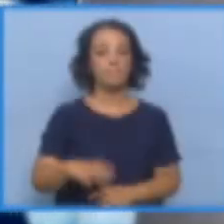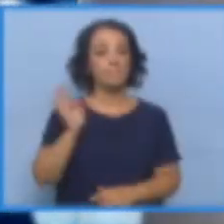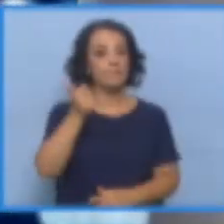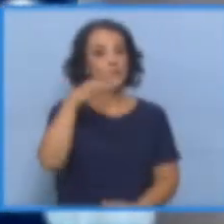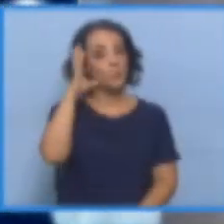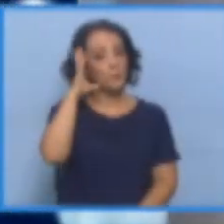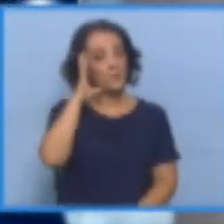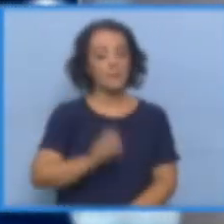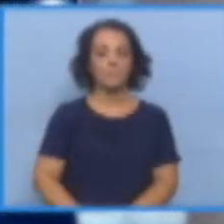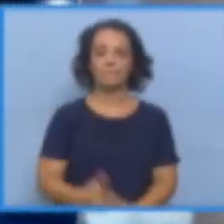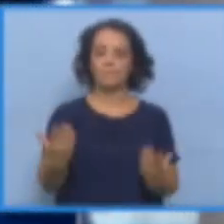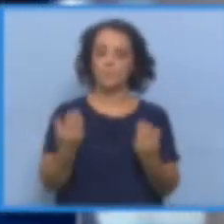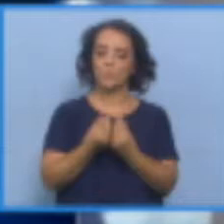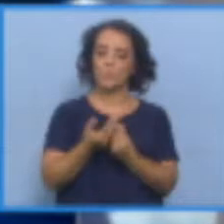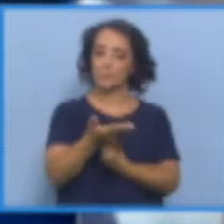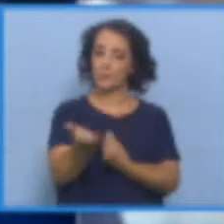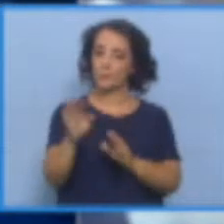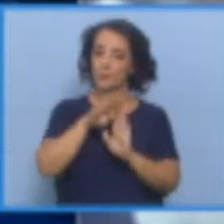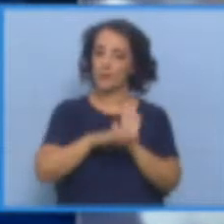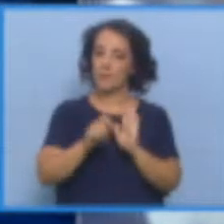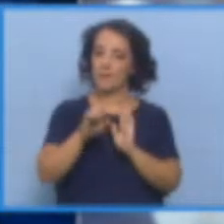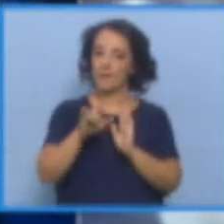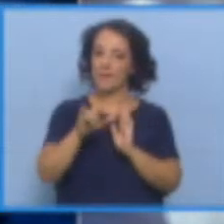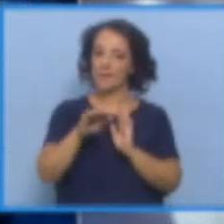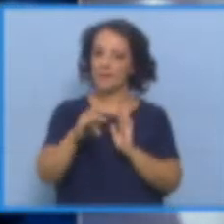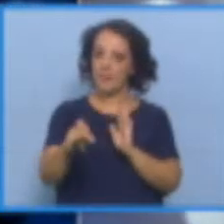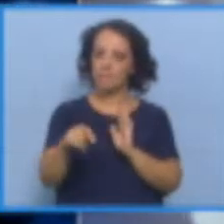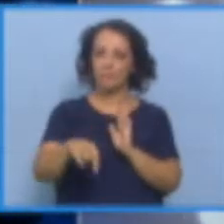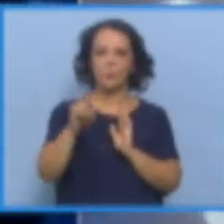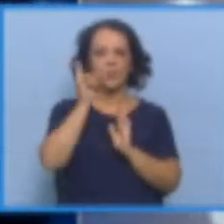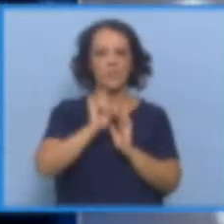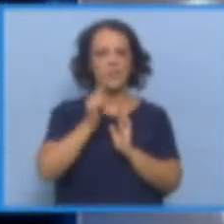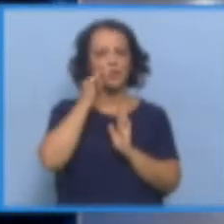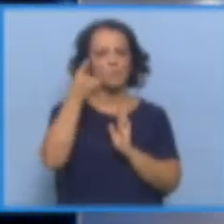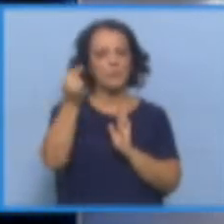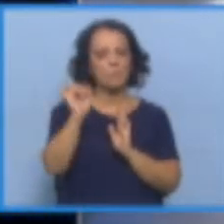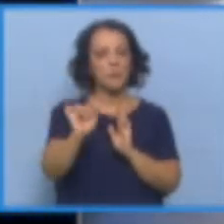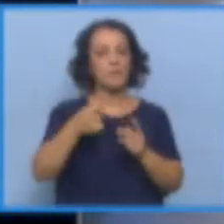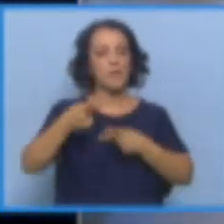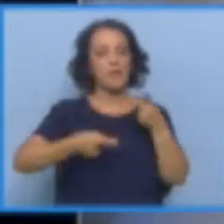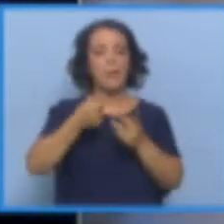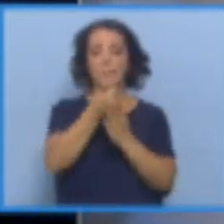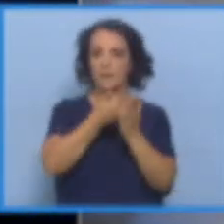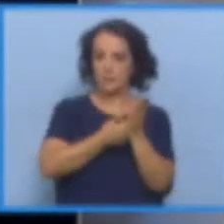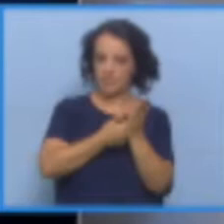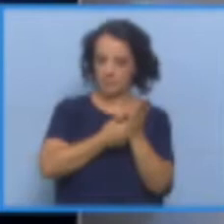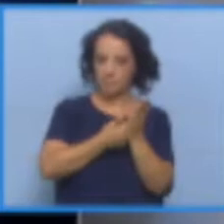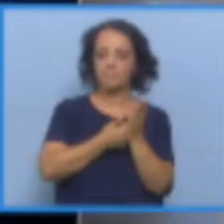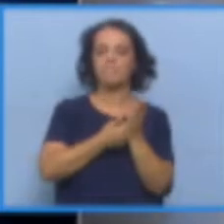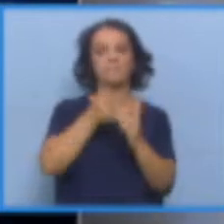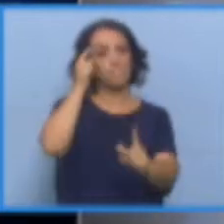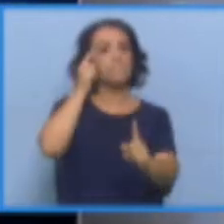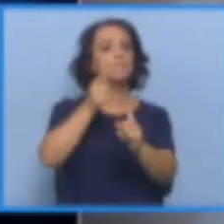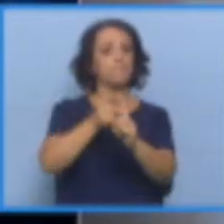Olá, muito boa tarde. Está na companhia do programa Eclésia, que neste dia reserva espaço para a análise bíblica, tendo em